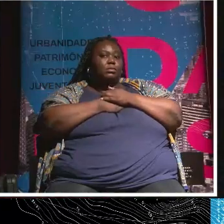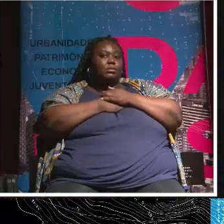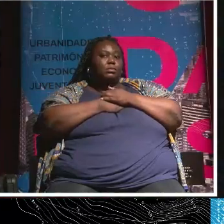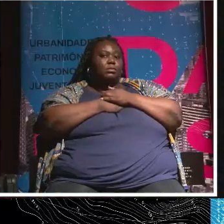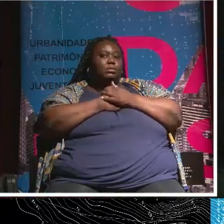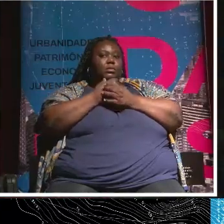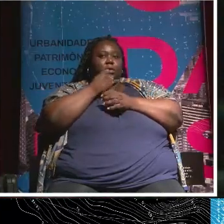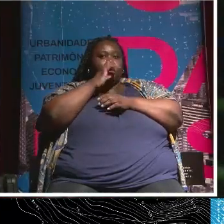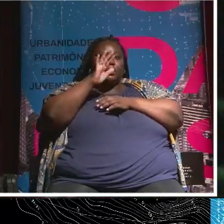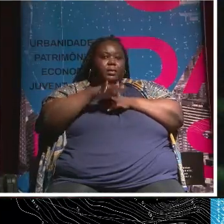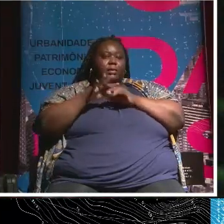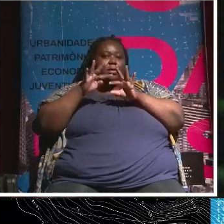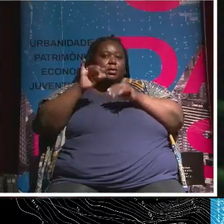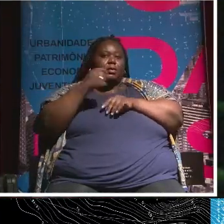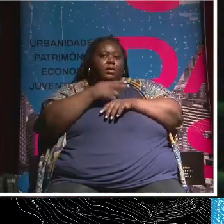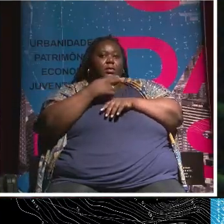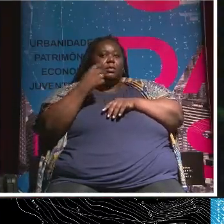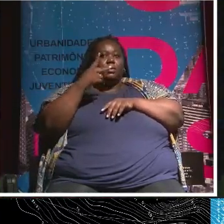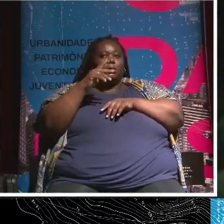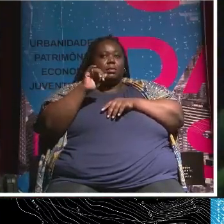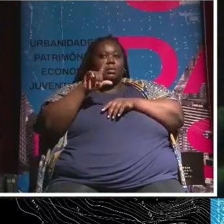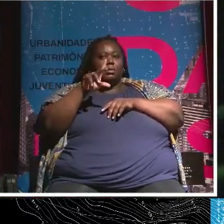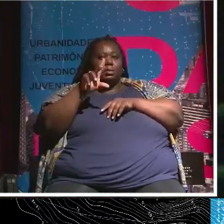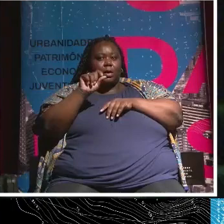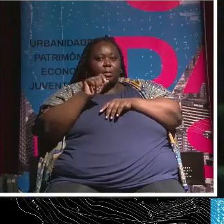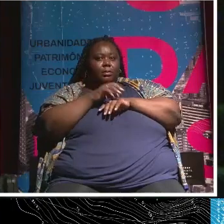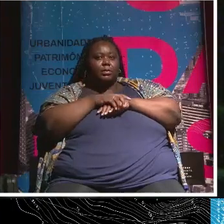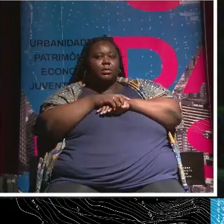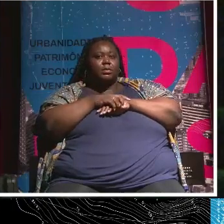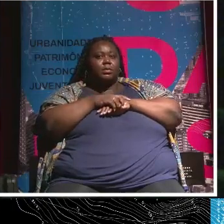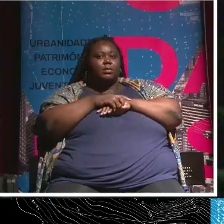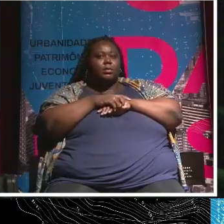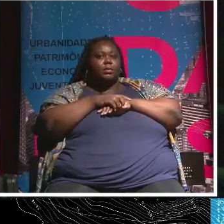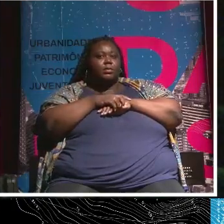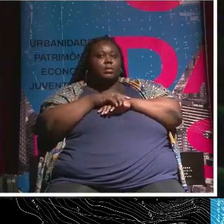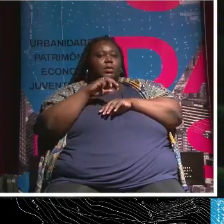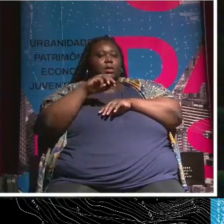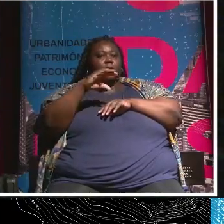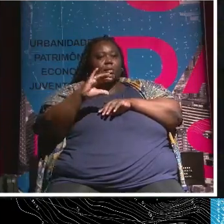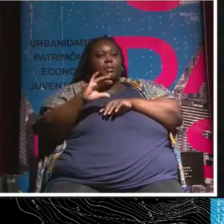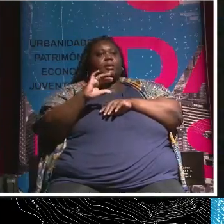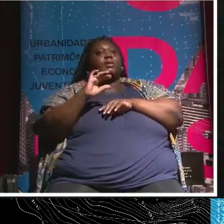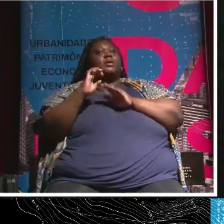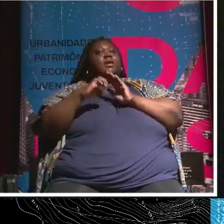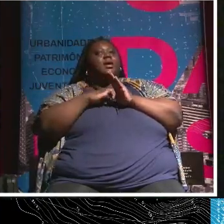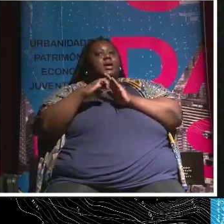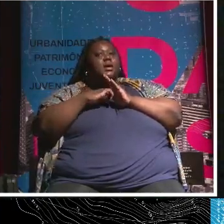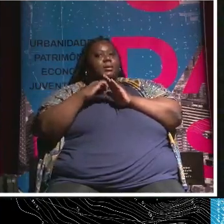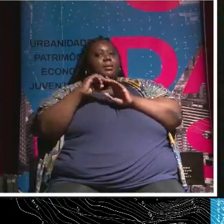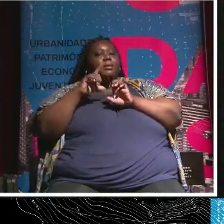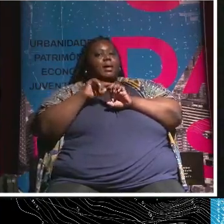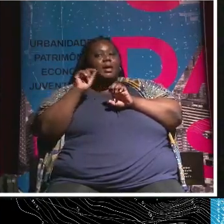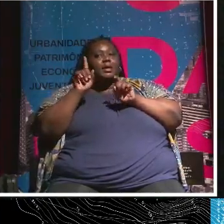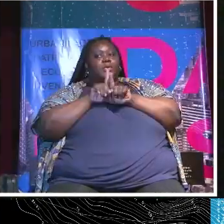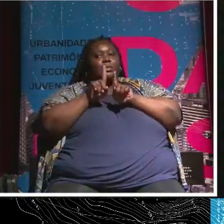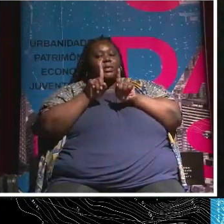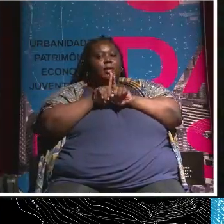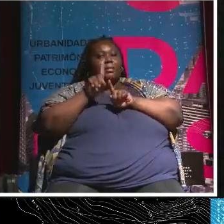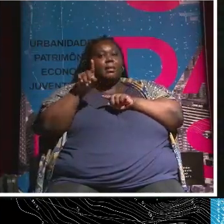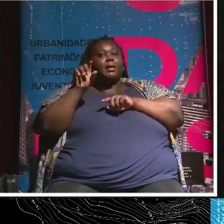Boa tarde a todos, meu nome é Pablo, sou MC empreendedor no aglomerado da